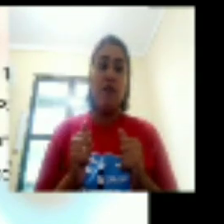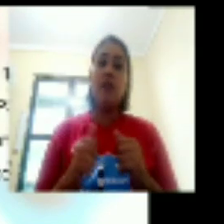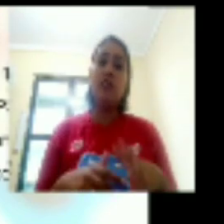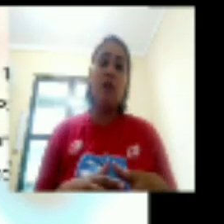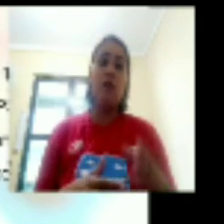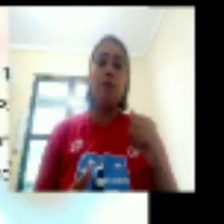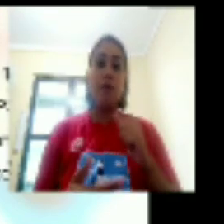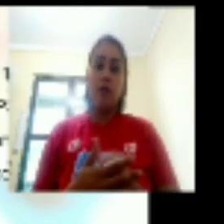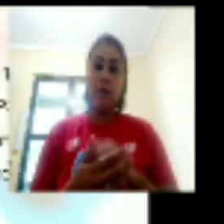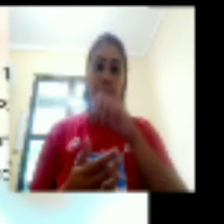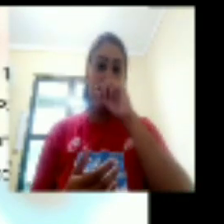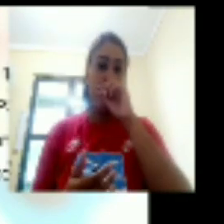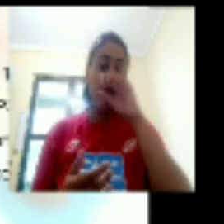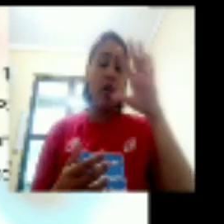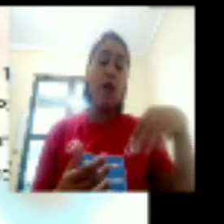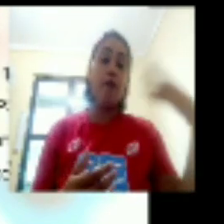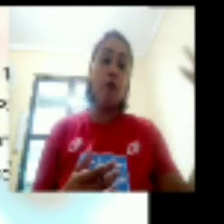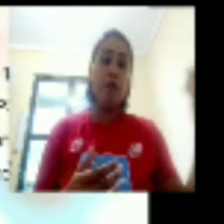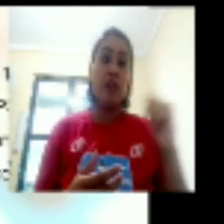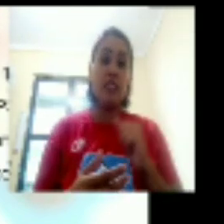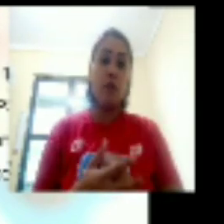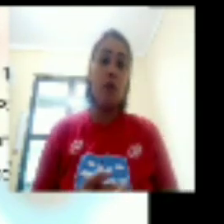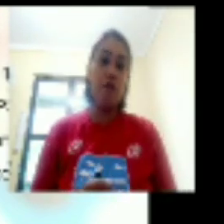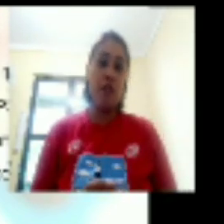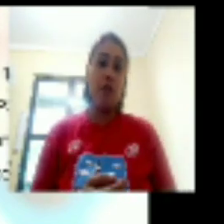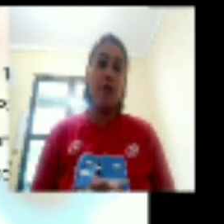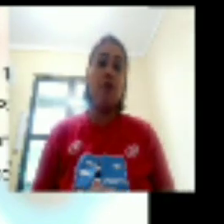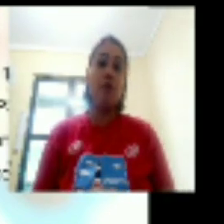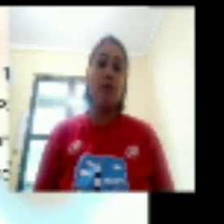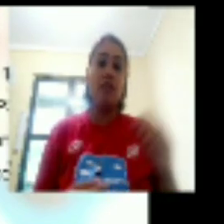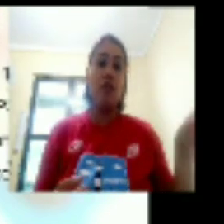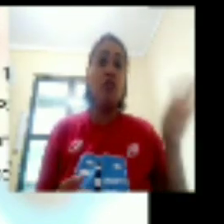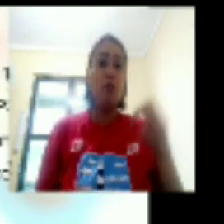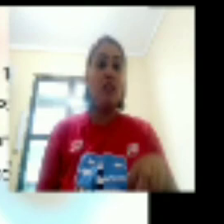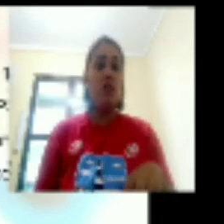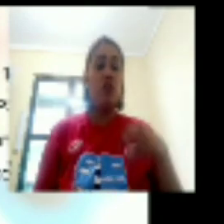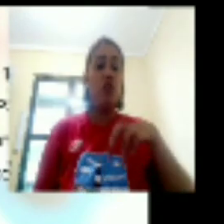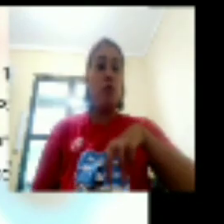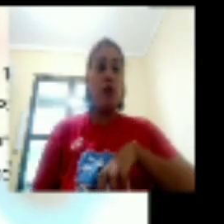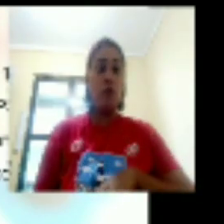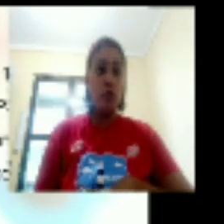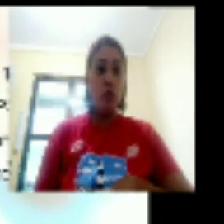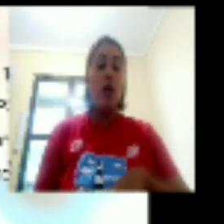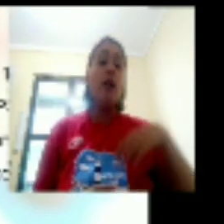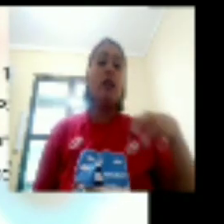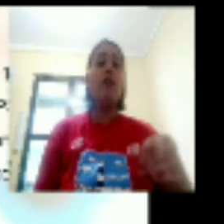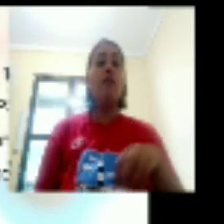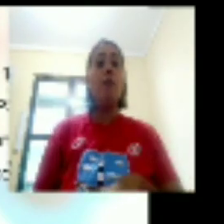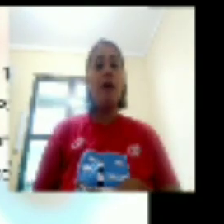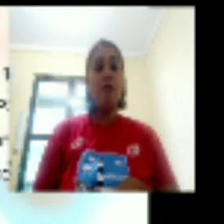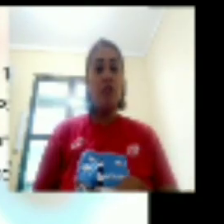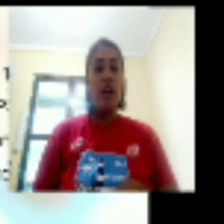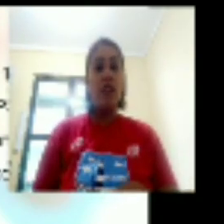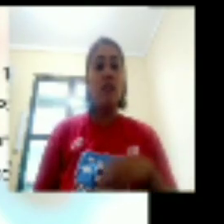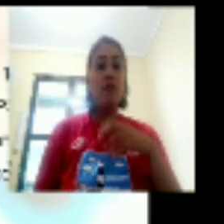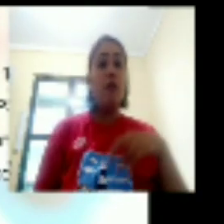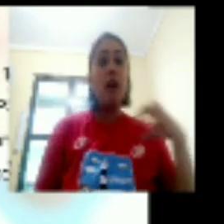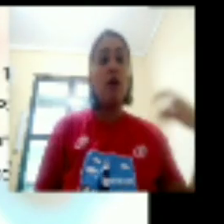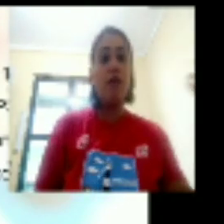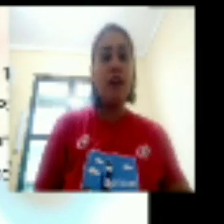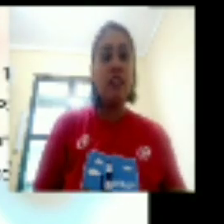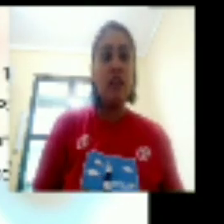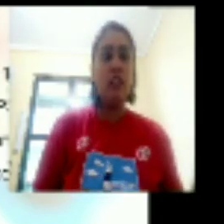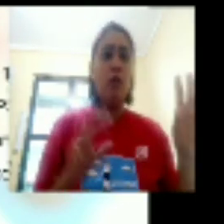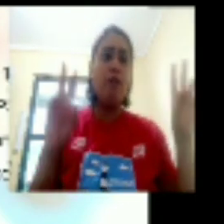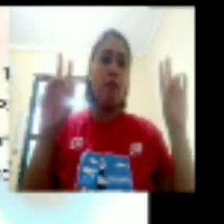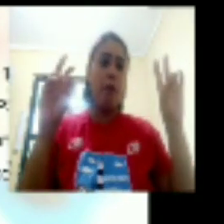que é que ela fez? Eu vou fazer um convênio com o SUS e esses pacientes meus que vão para a hemodiálise vão